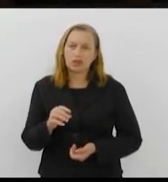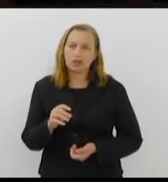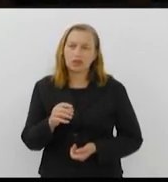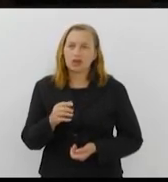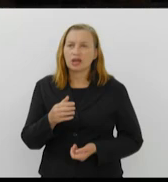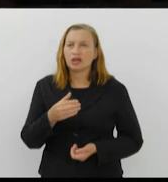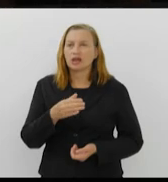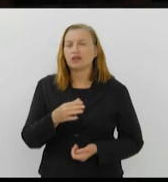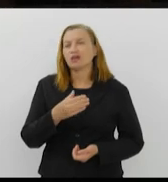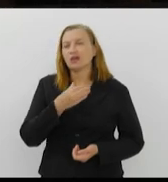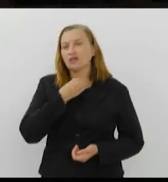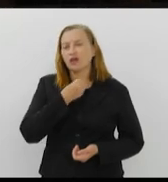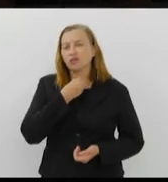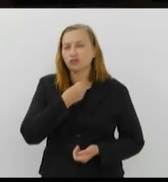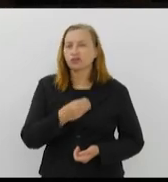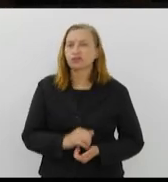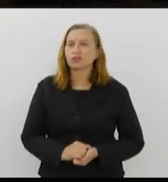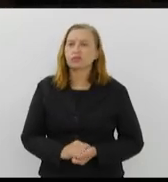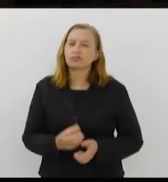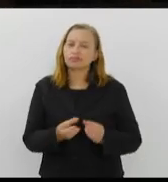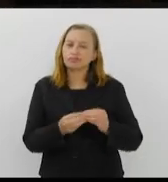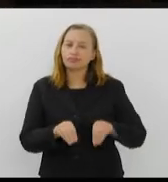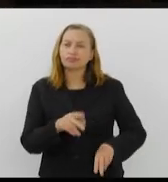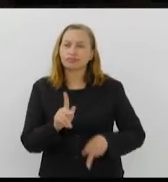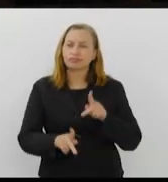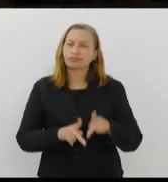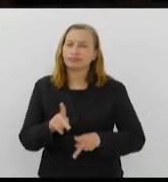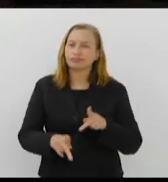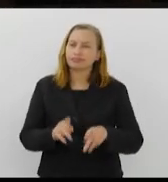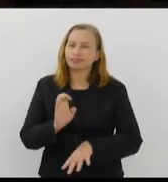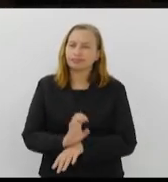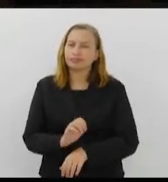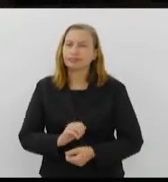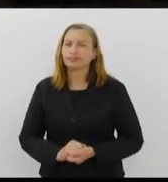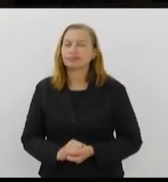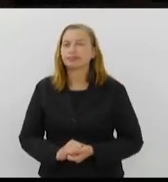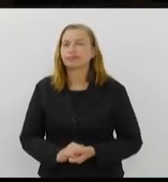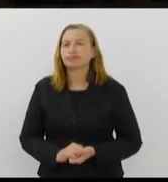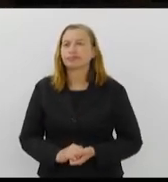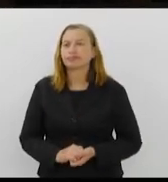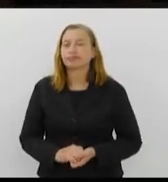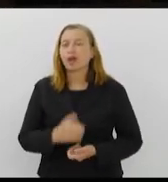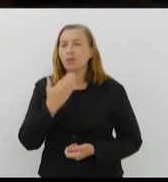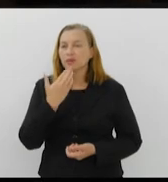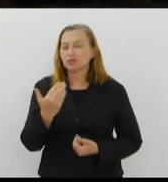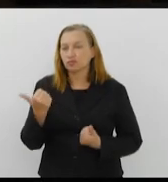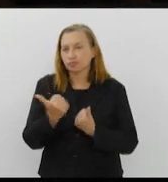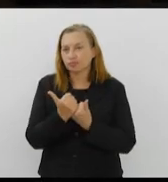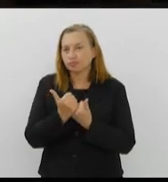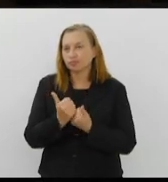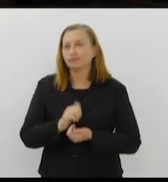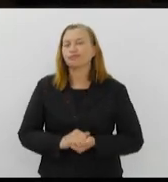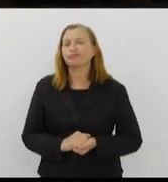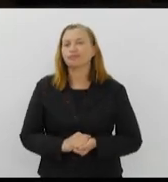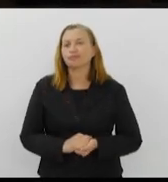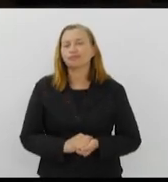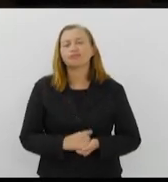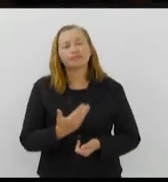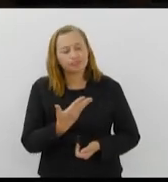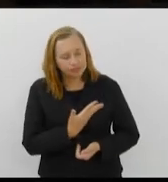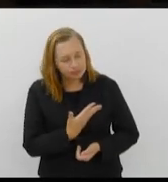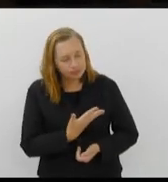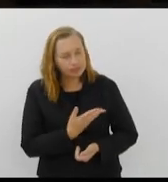para lesar a população do nosso Estado. Eu peço apoio aos